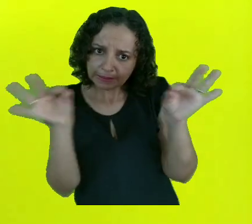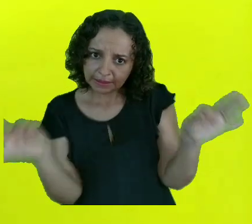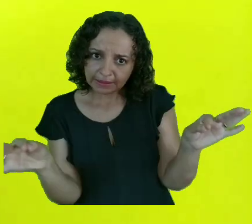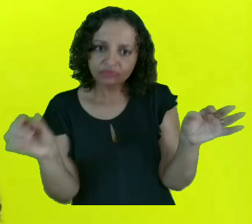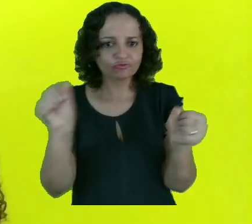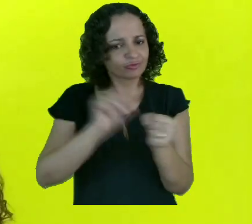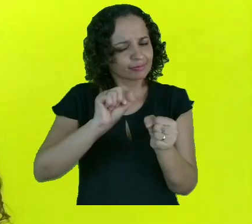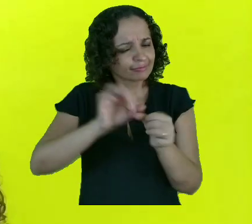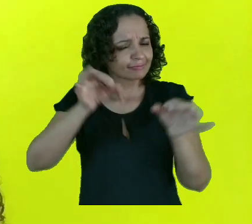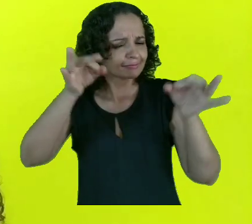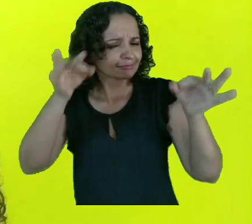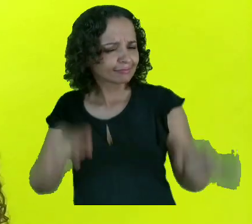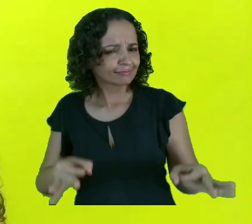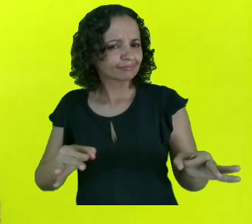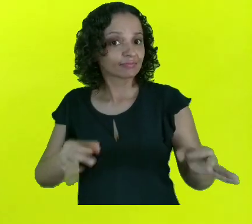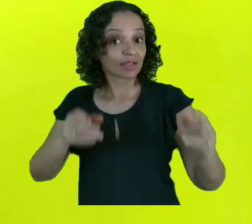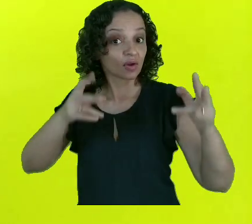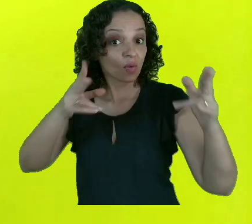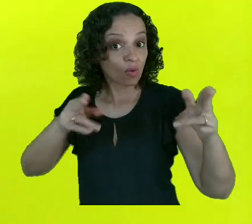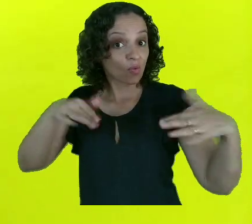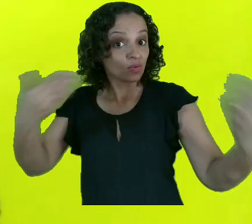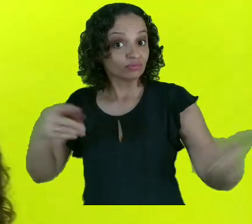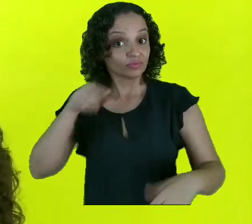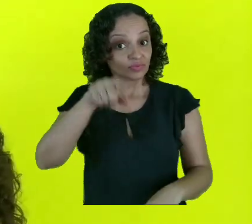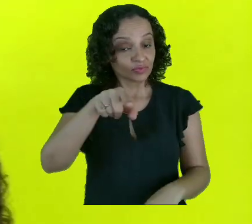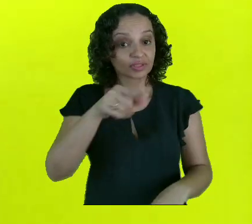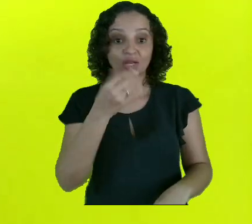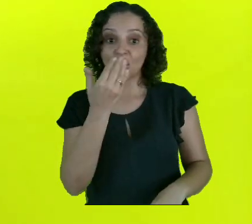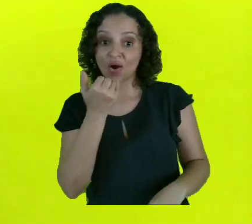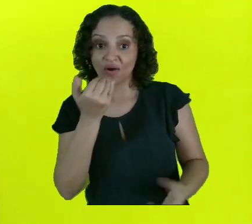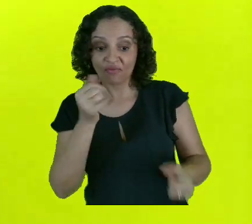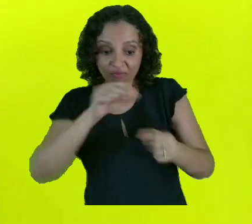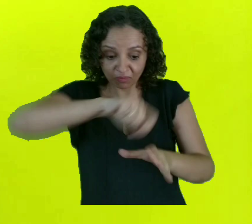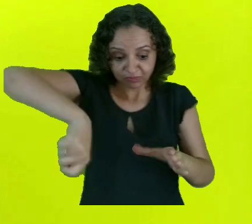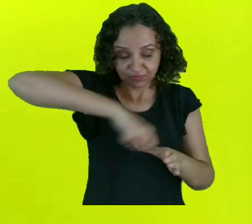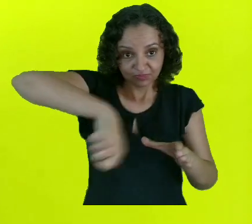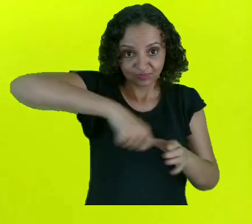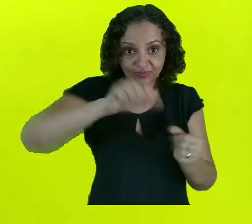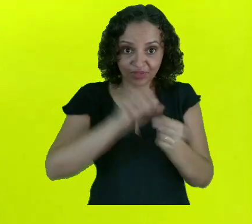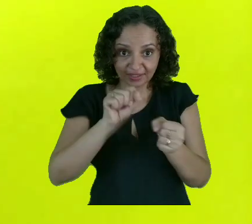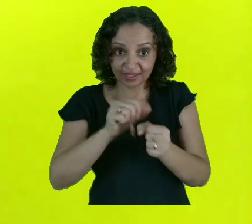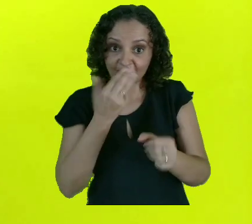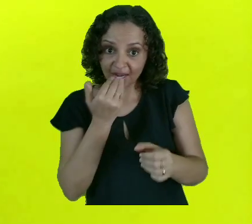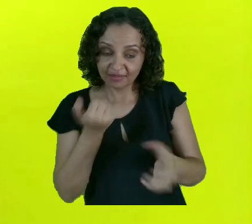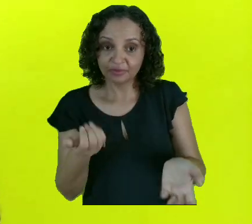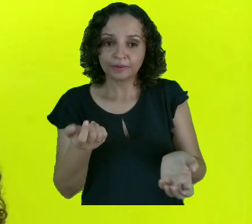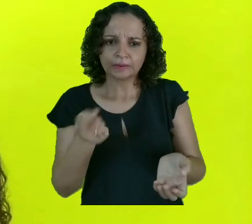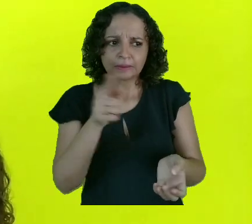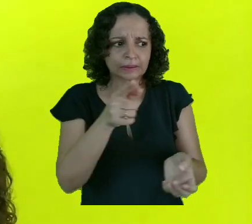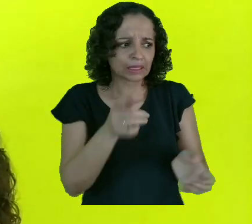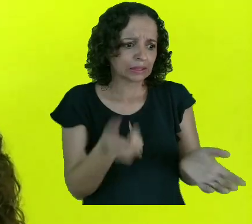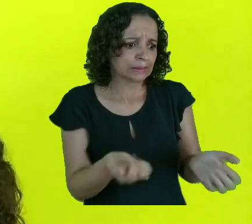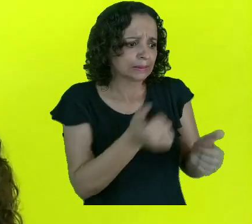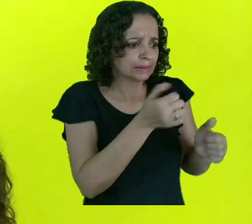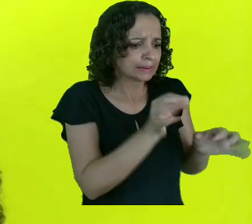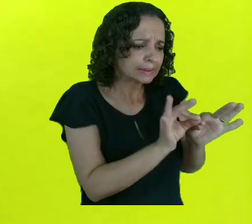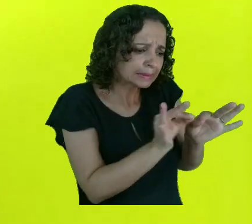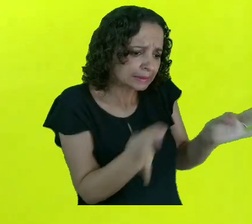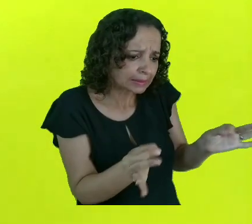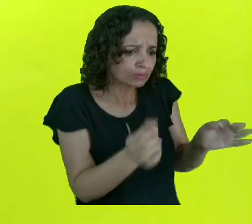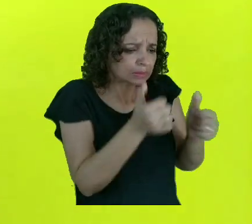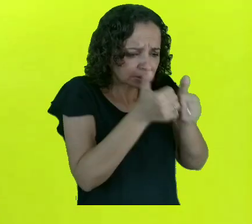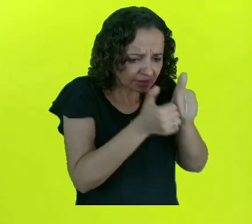feito. É igual quando você vai fazer um almoço, e aí você tem poucas coisas, e você escolhe lá, faz um arrozinho,